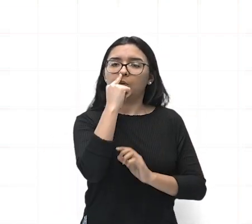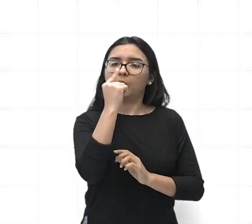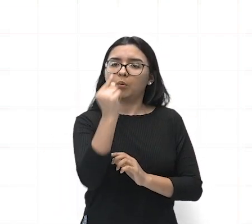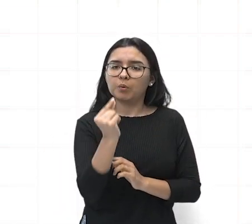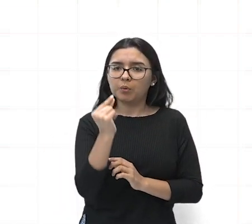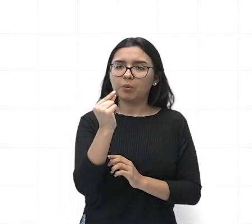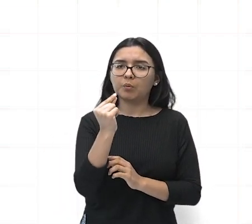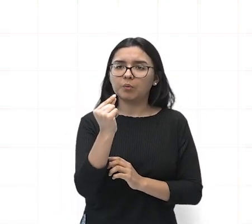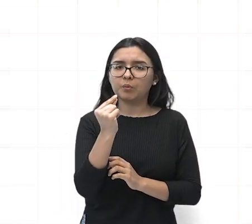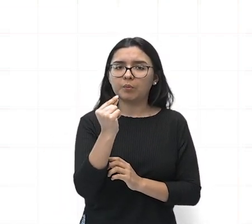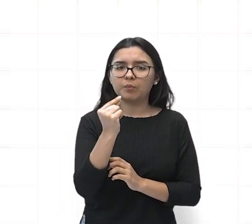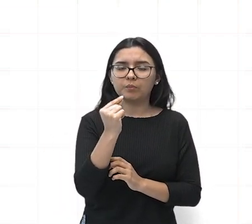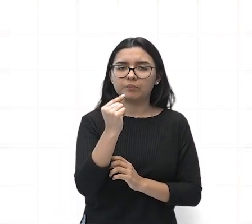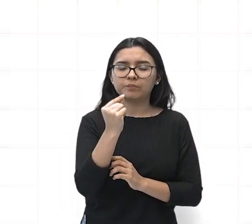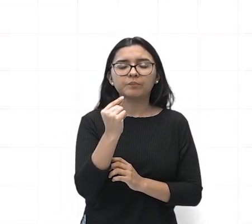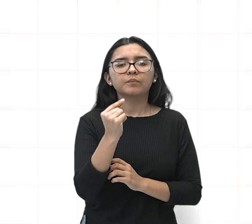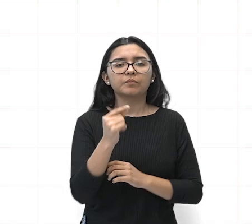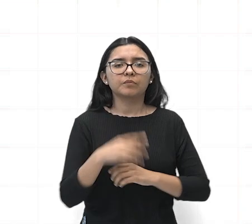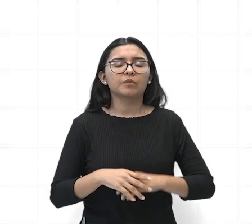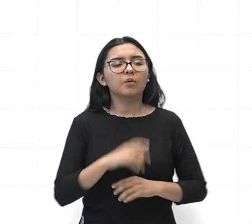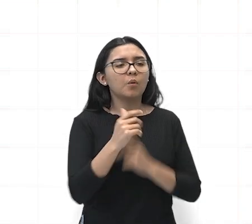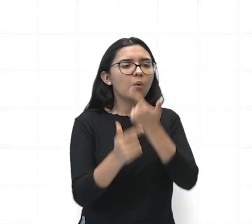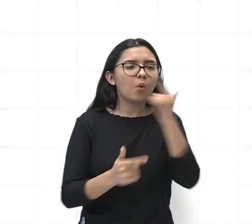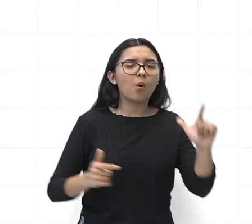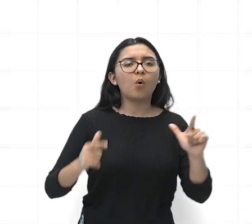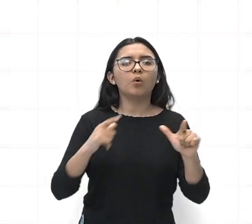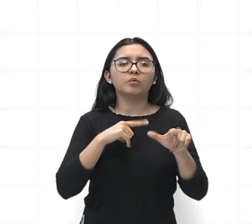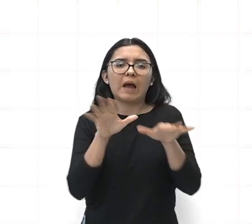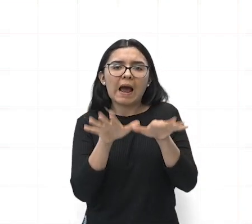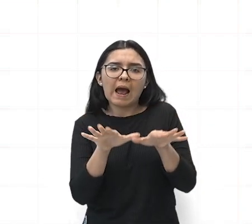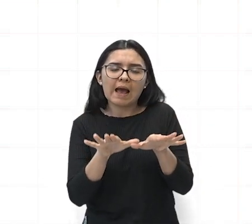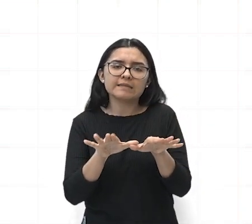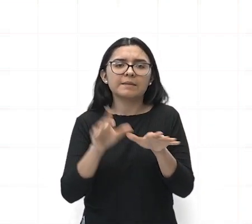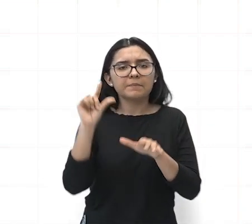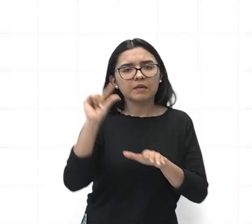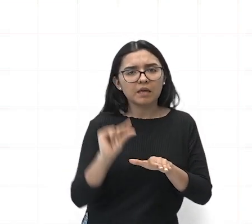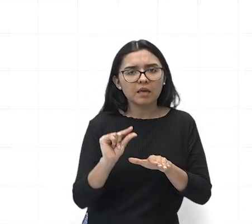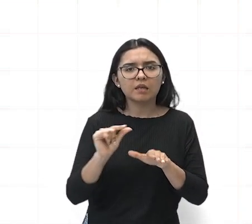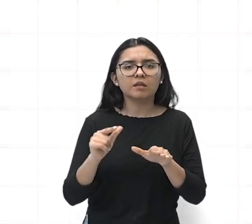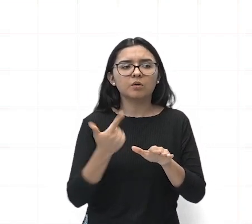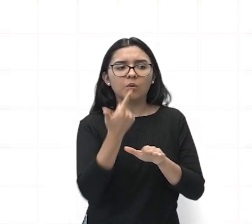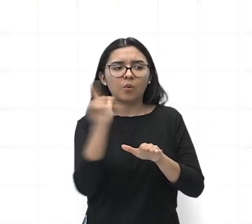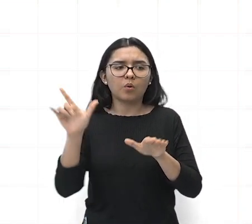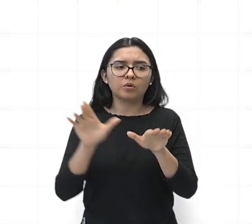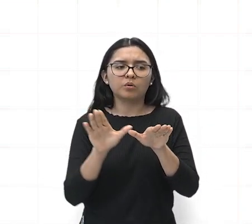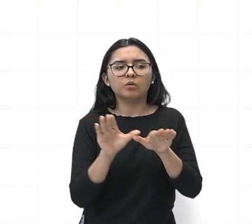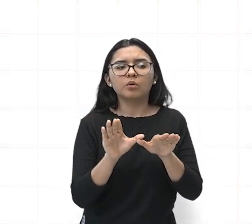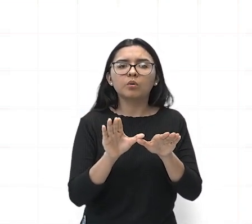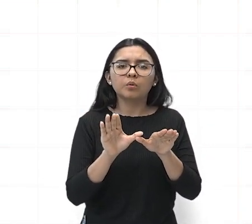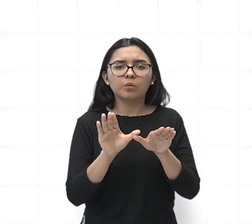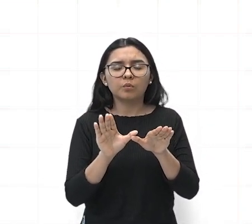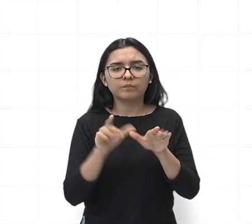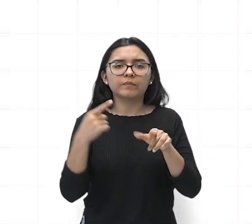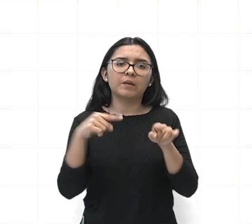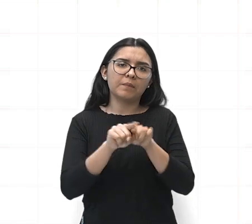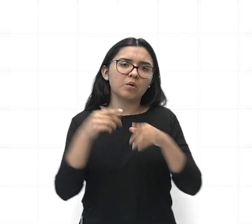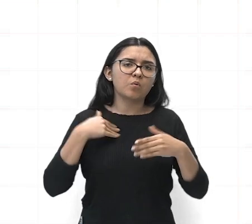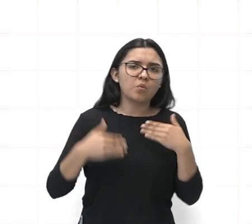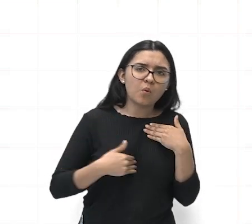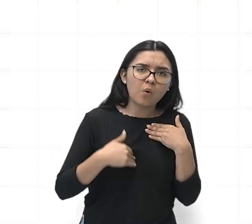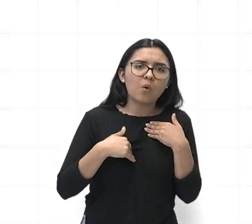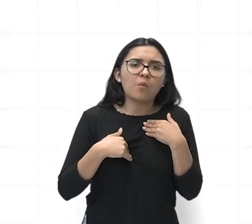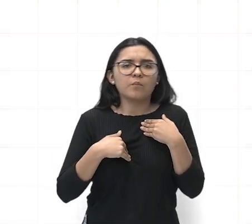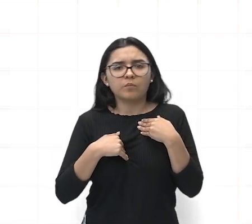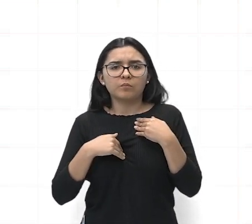mais curto, outro com asas menores, outro com asas maiores, com corpo maior e um corpo menor. Isso